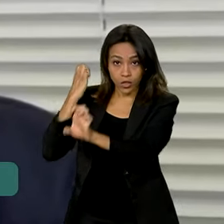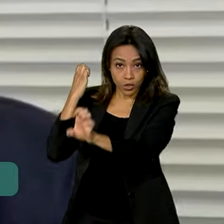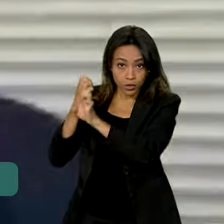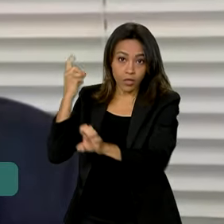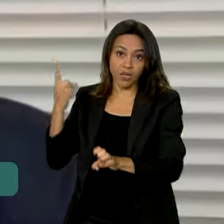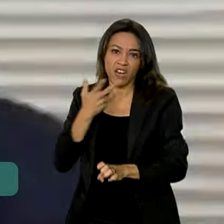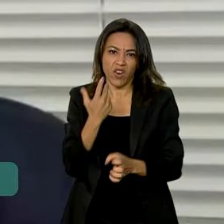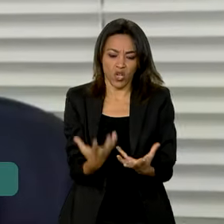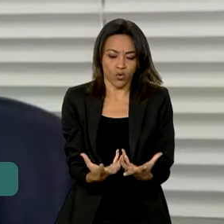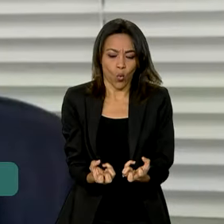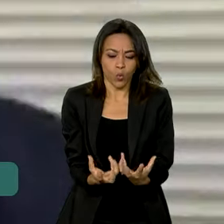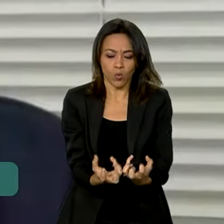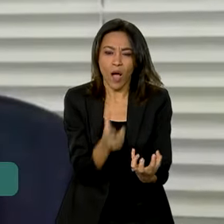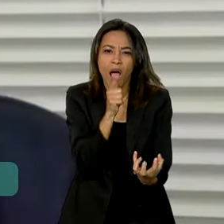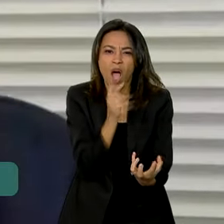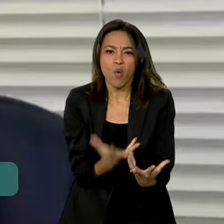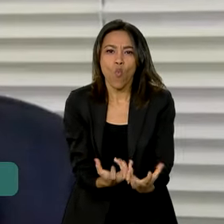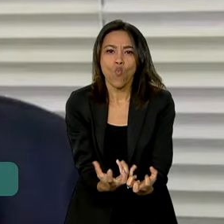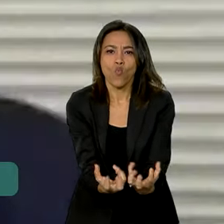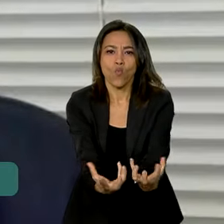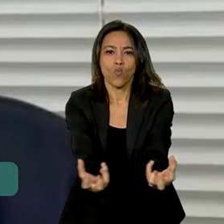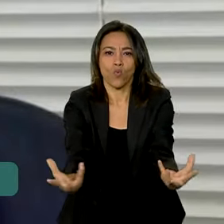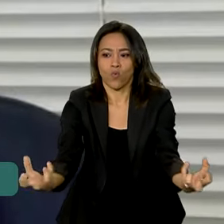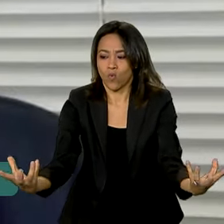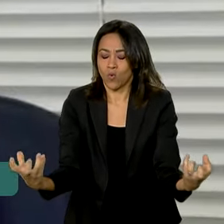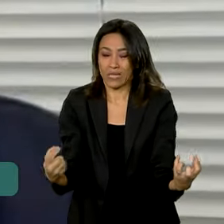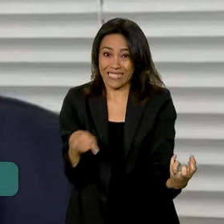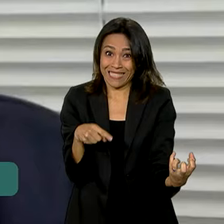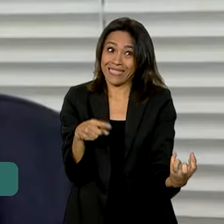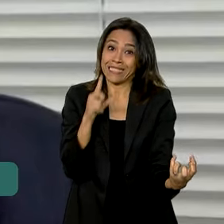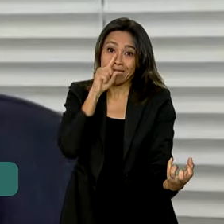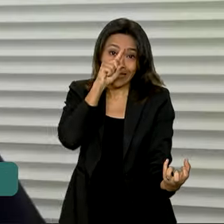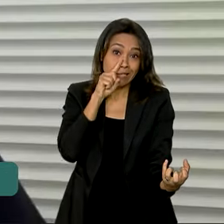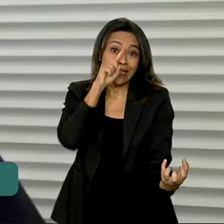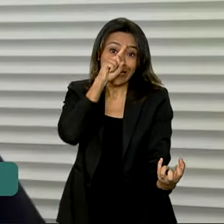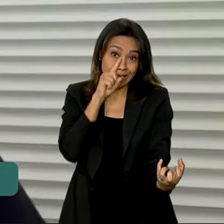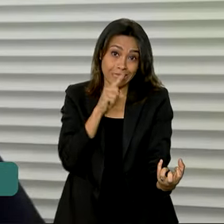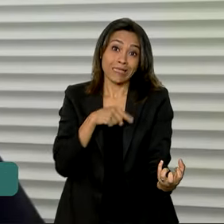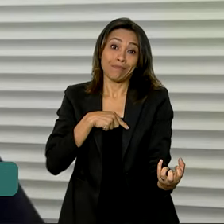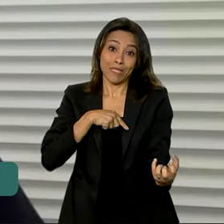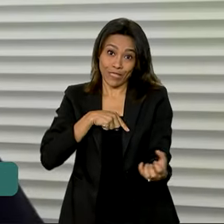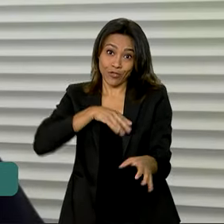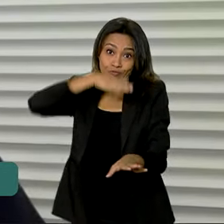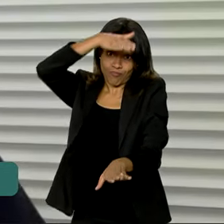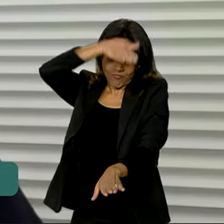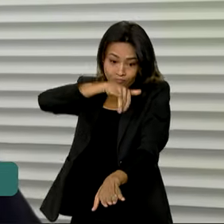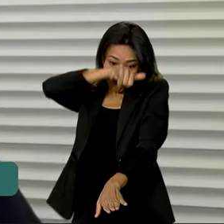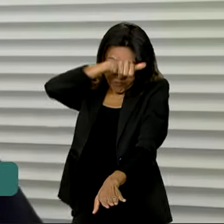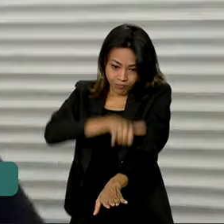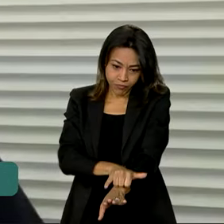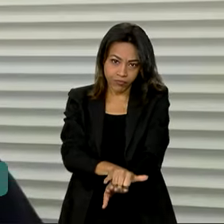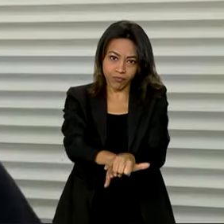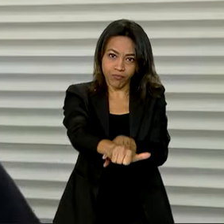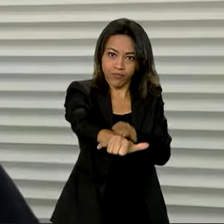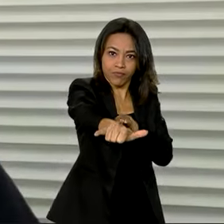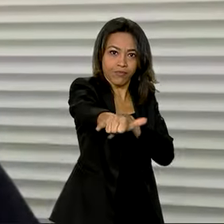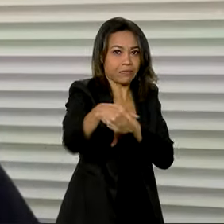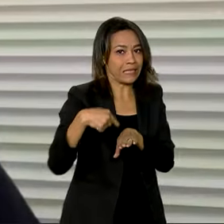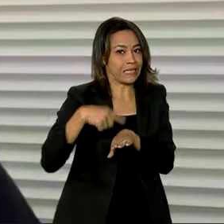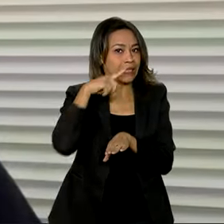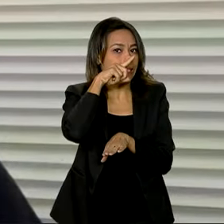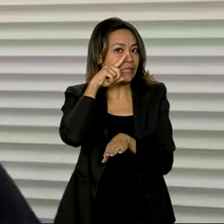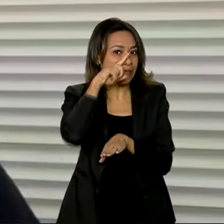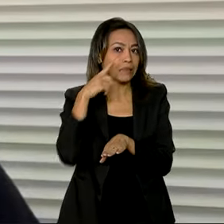está encharcado, o que pode comprometer a estrutura da pista. Então você tem aí uma necessidade de fazer